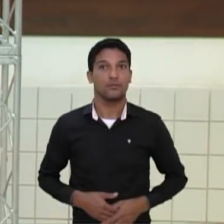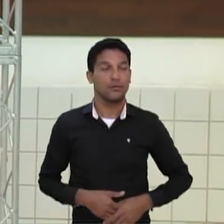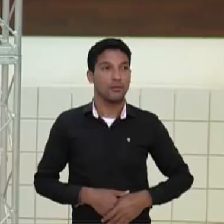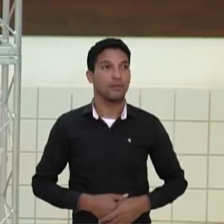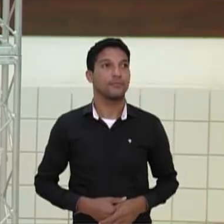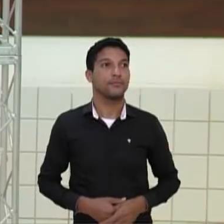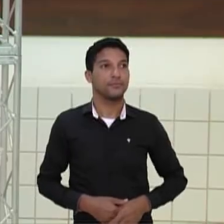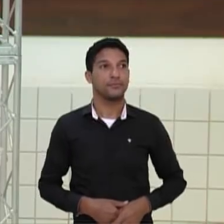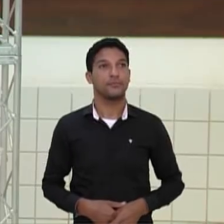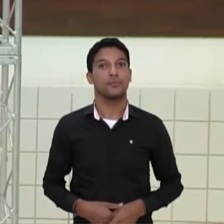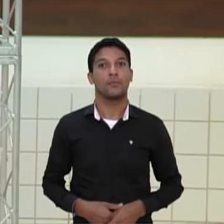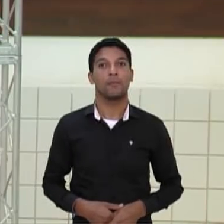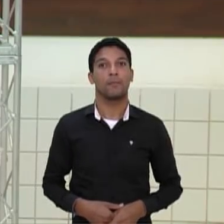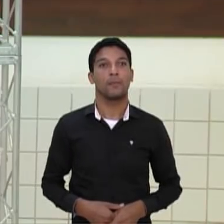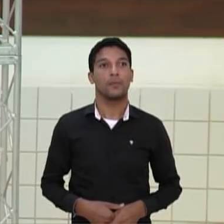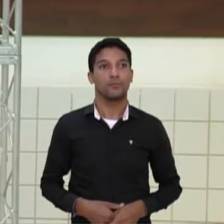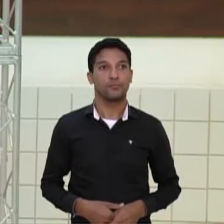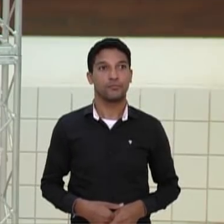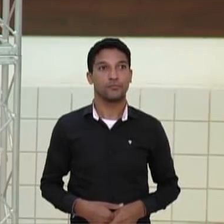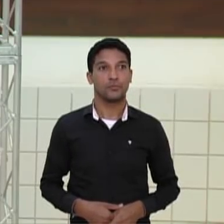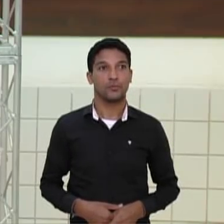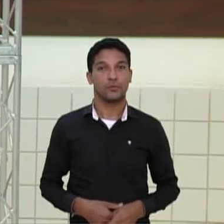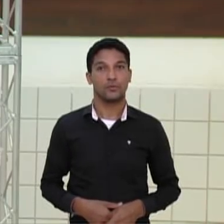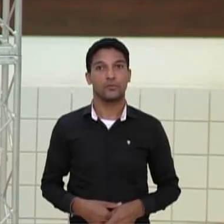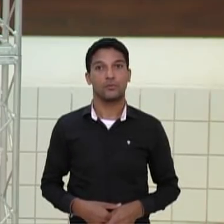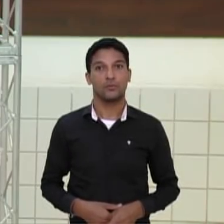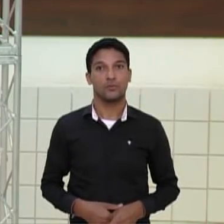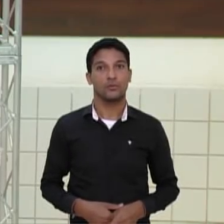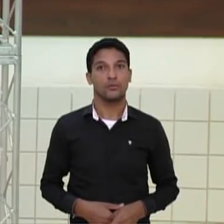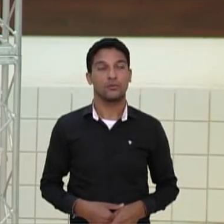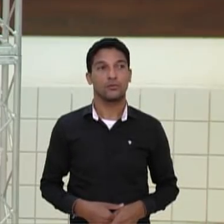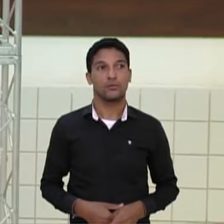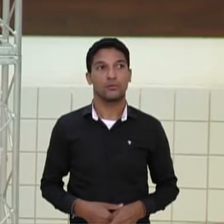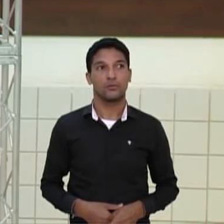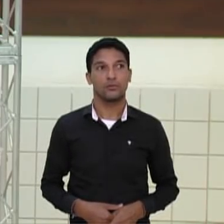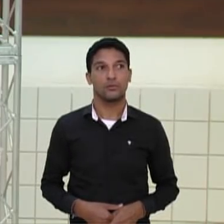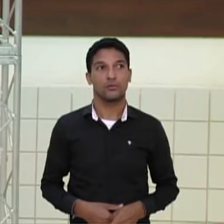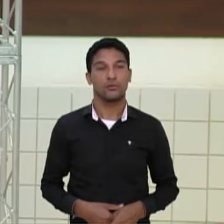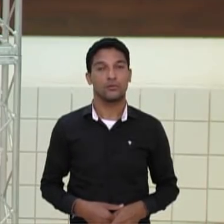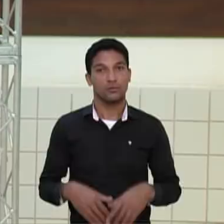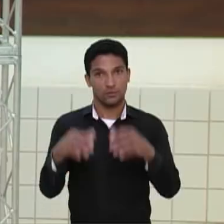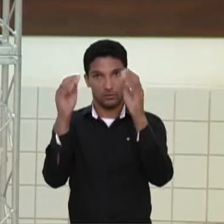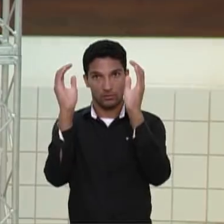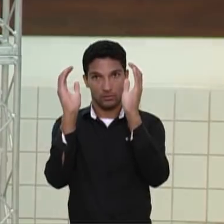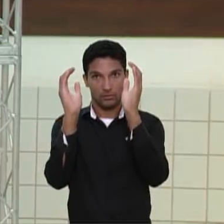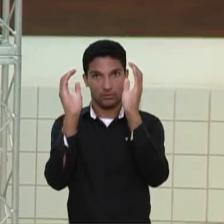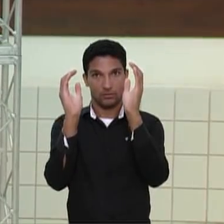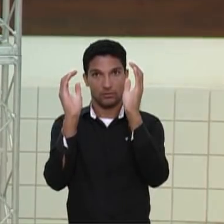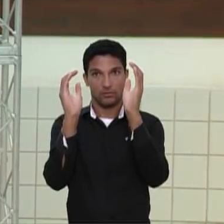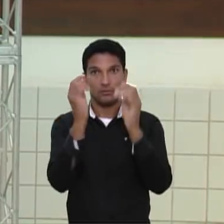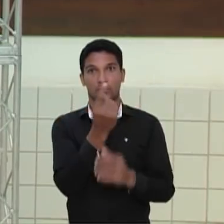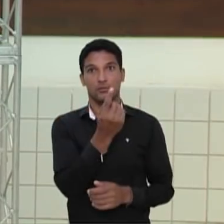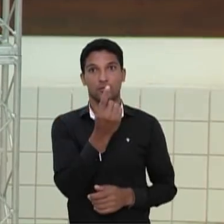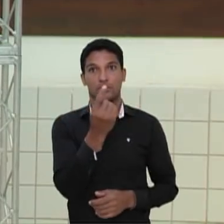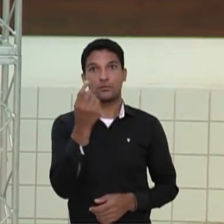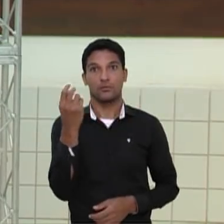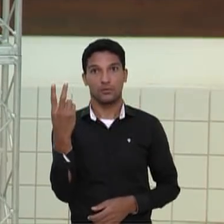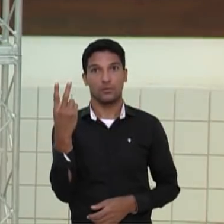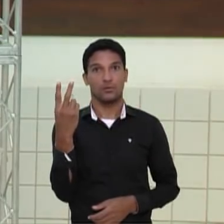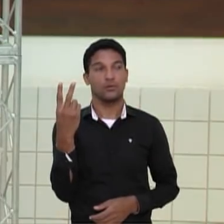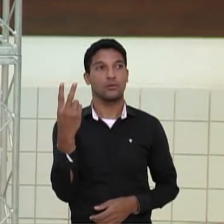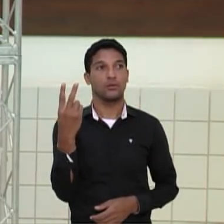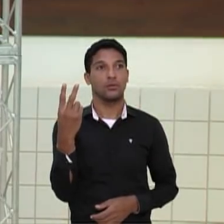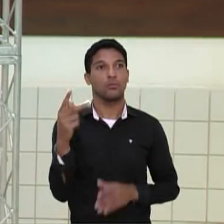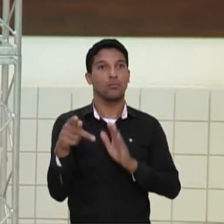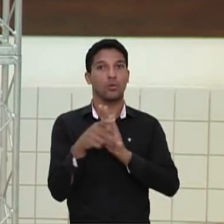tão diz que o meu ponto é um e dois o mesmo esse